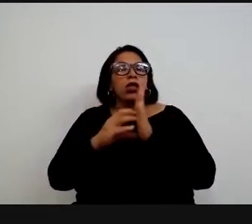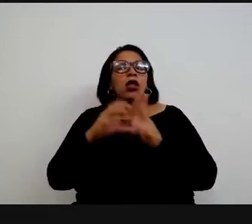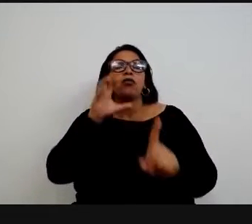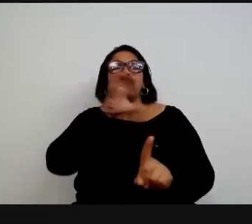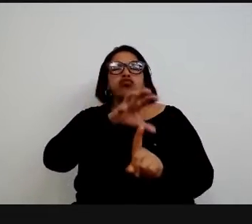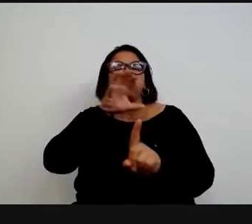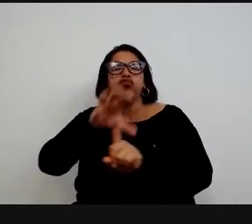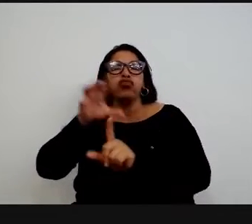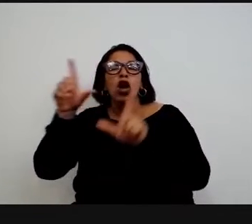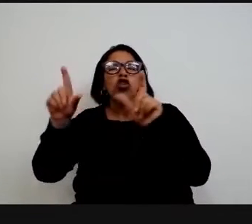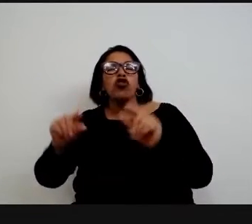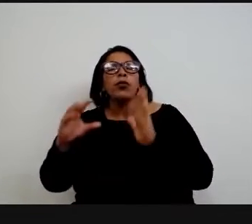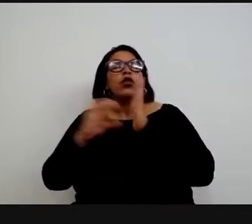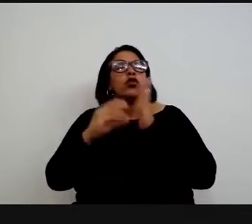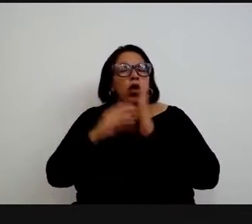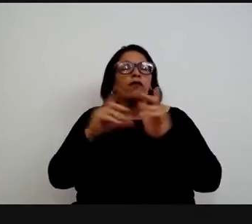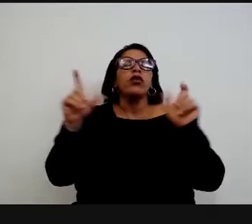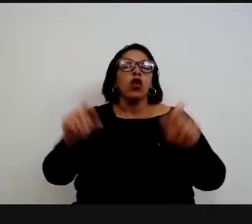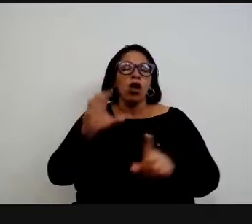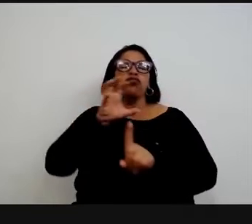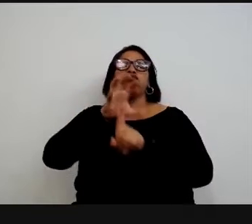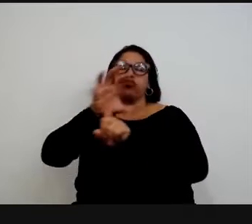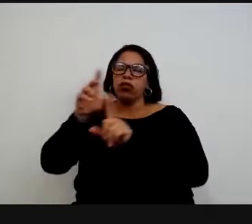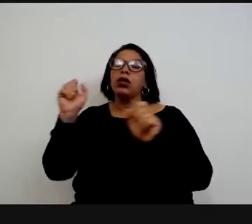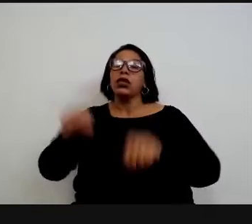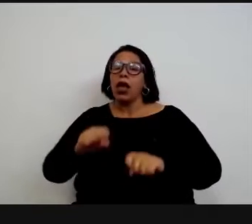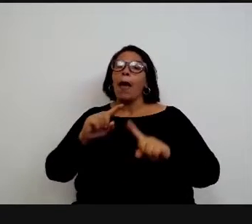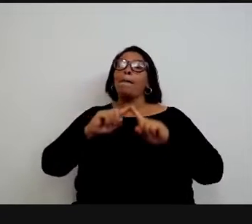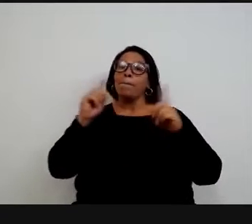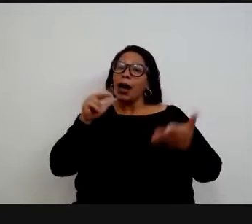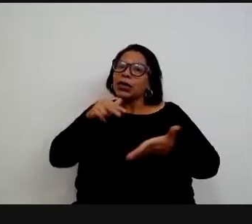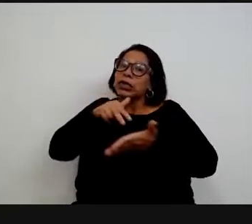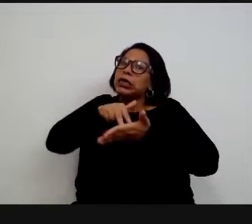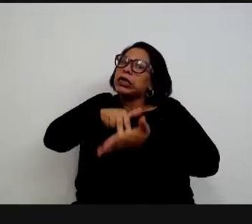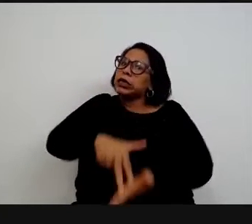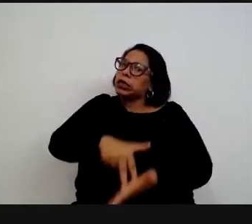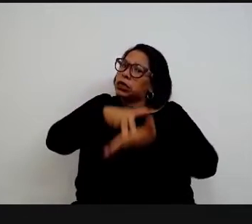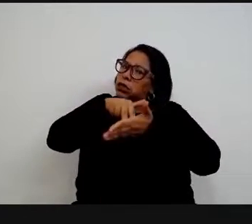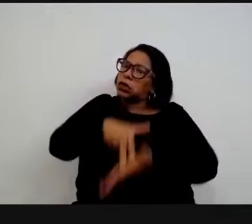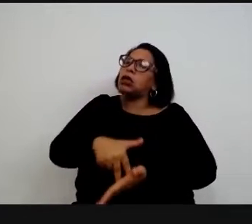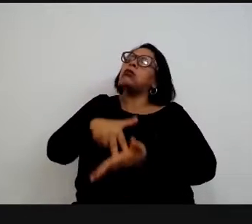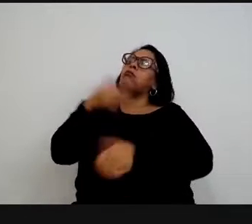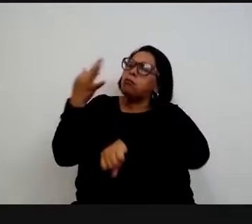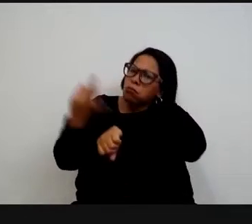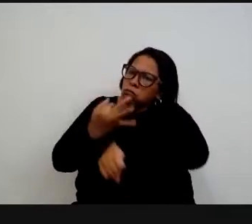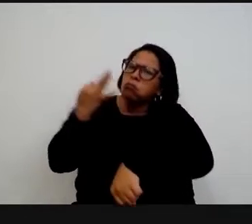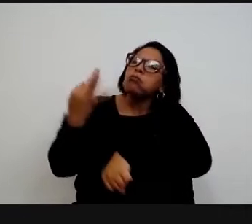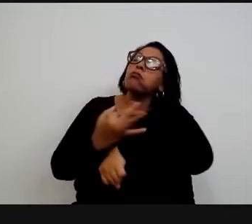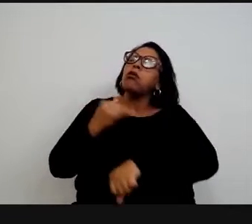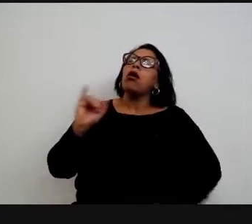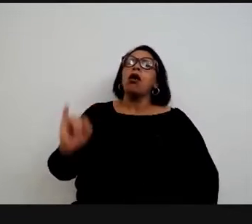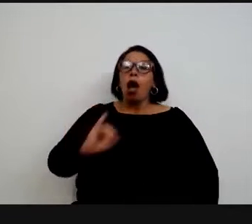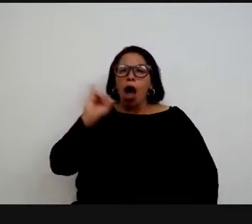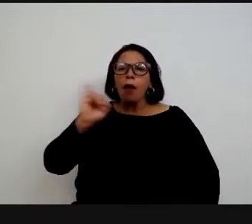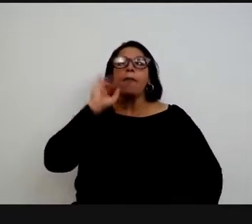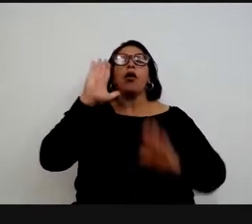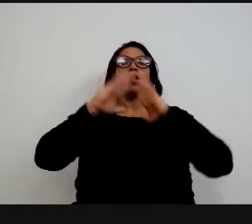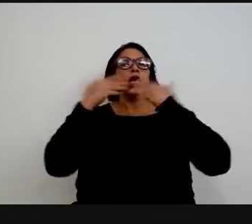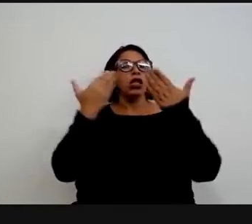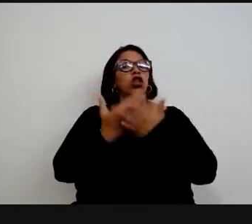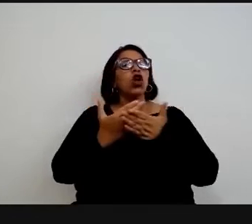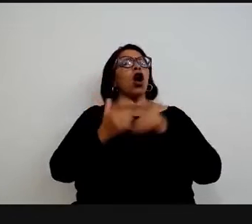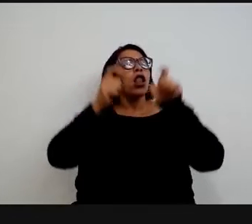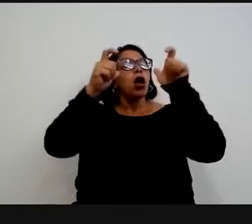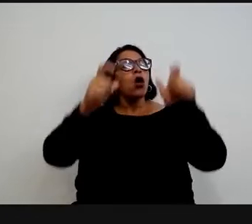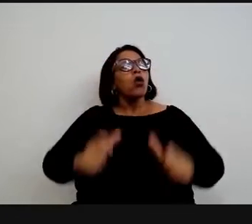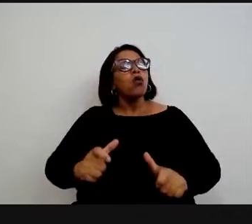grande. Mas é nesse momento, exatamente nesse momento, que o trabalho das escolas é mais importante. Por quê? Porque a escola é aquele